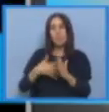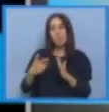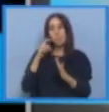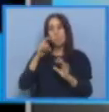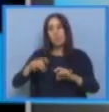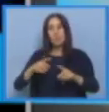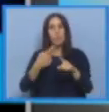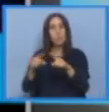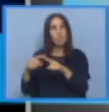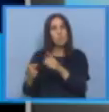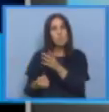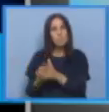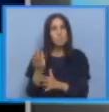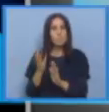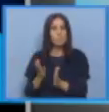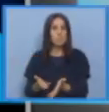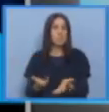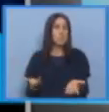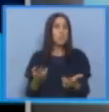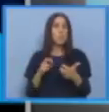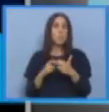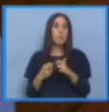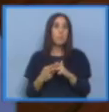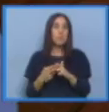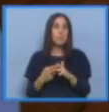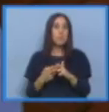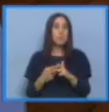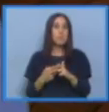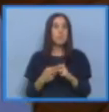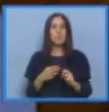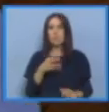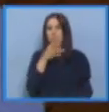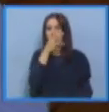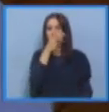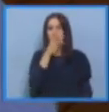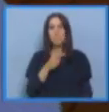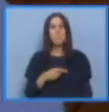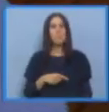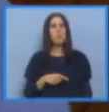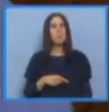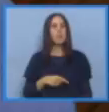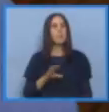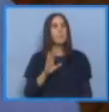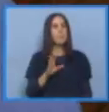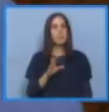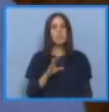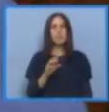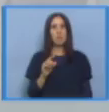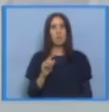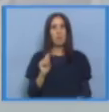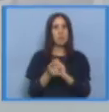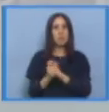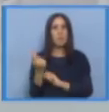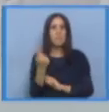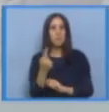prevenção diferentes. O problema é que infelizmente, as alterações começam à partida a aparecer mais rápidas do que